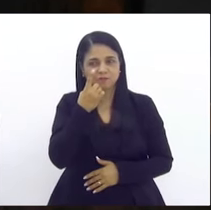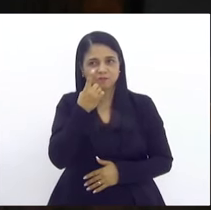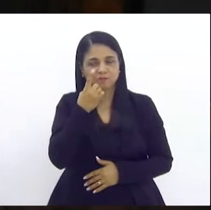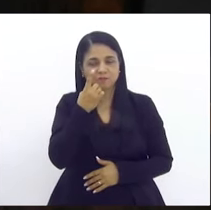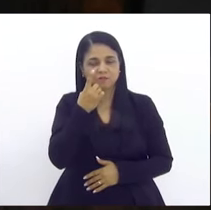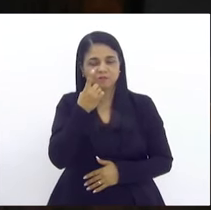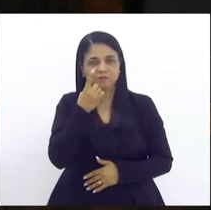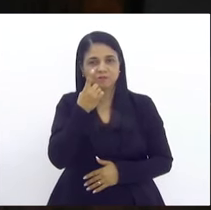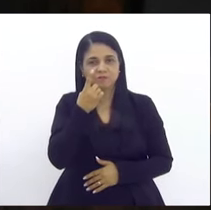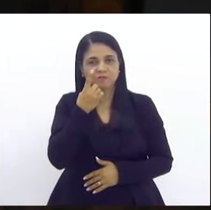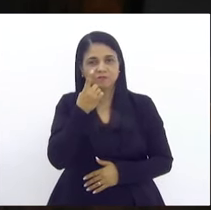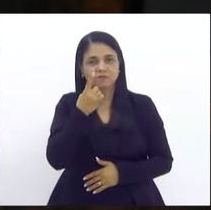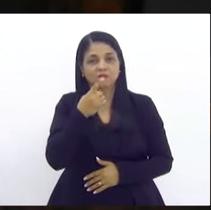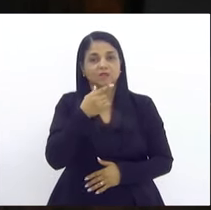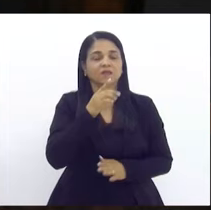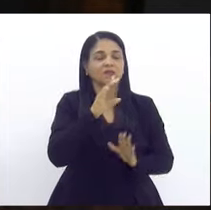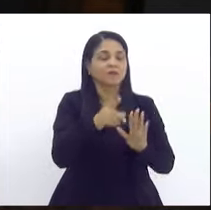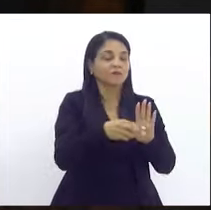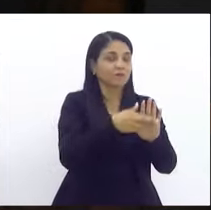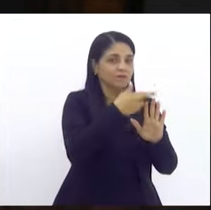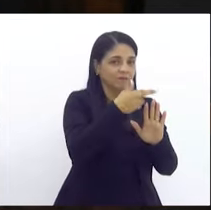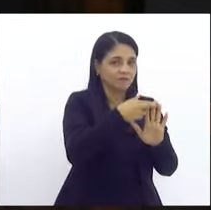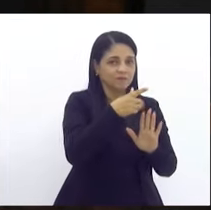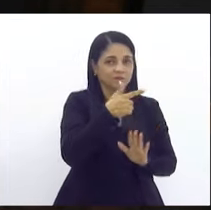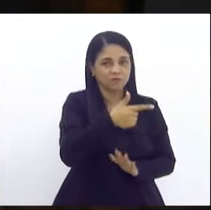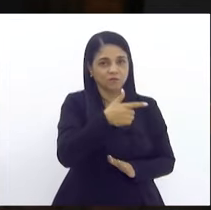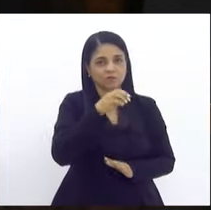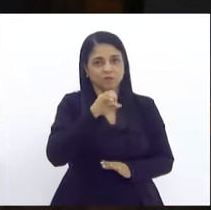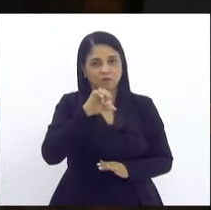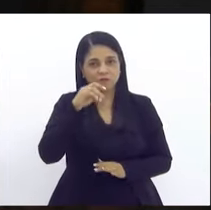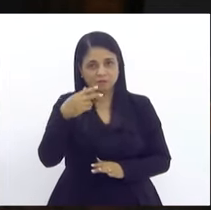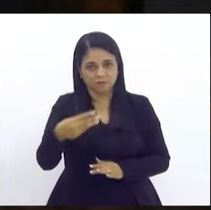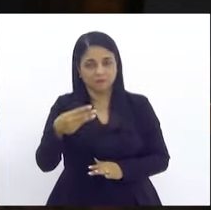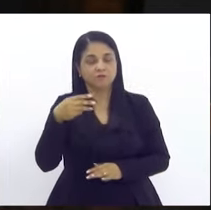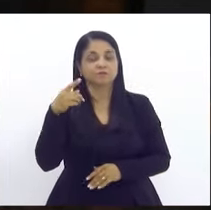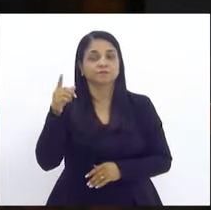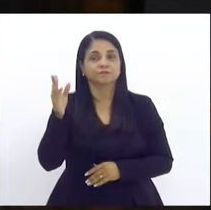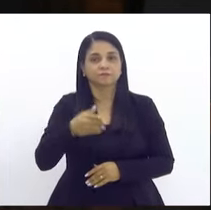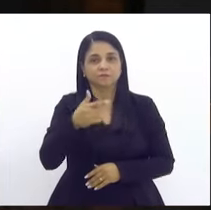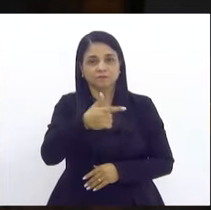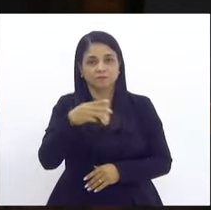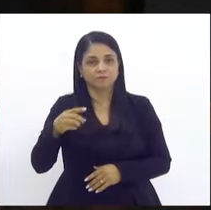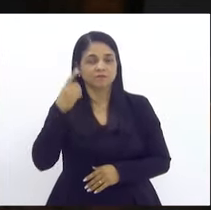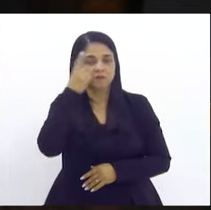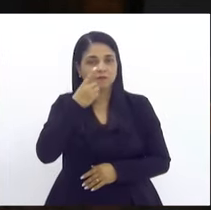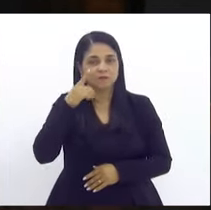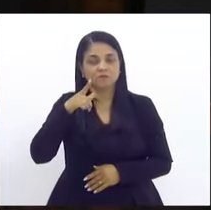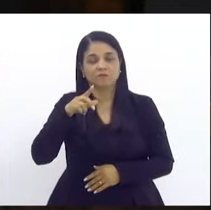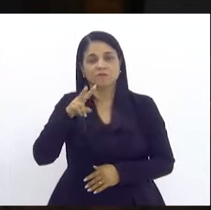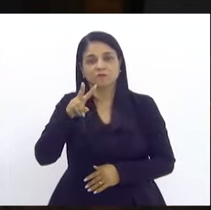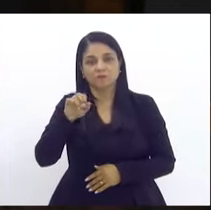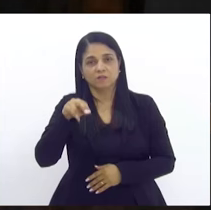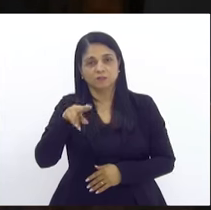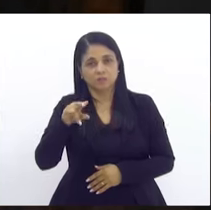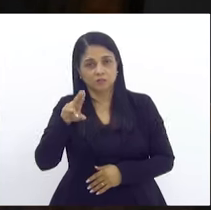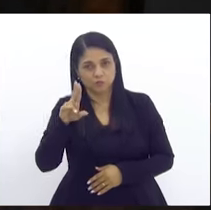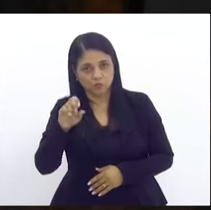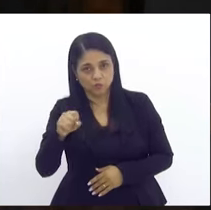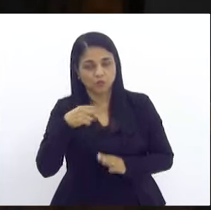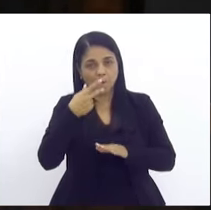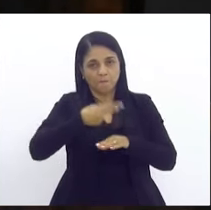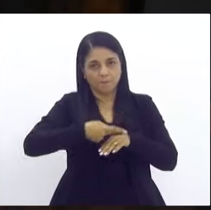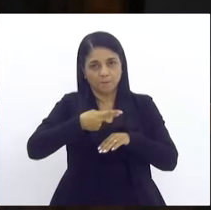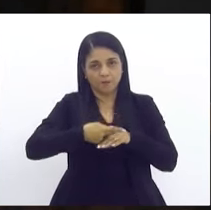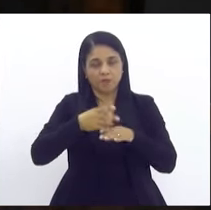Projeto de resolução 297, de 23, de autoria do deputado Vinícius Cozzolino, que concede o prêmio